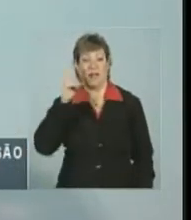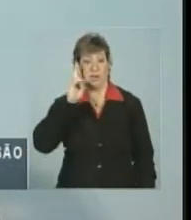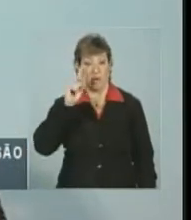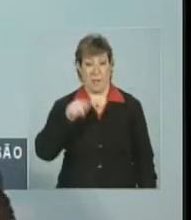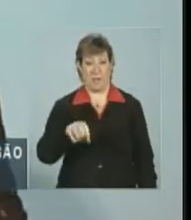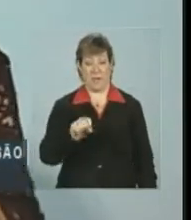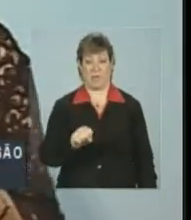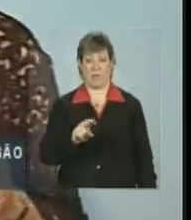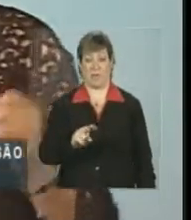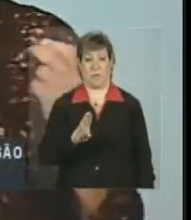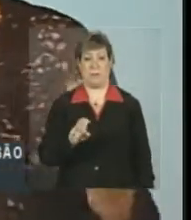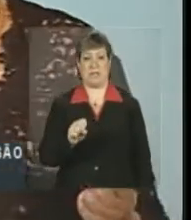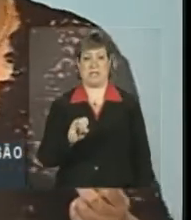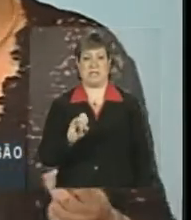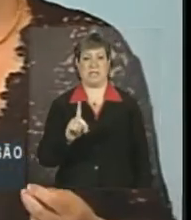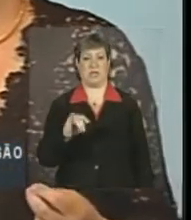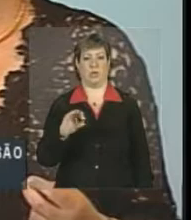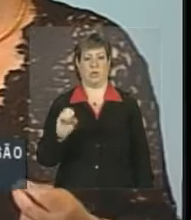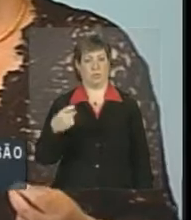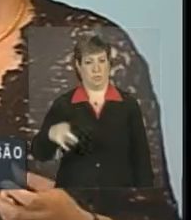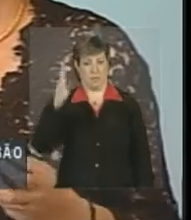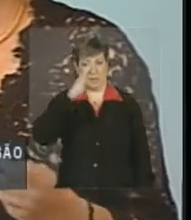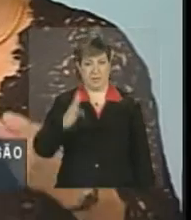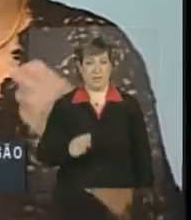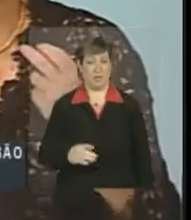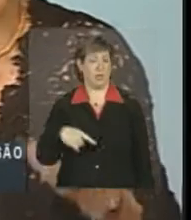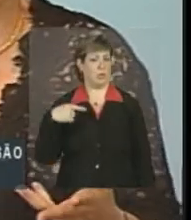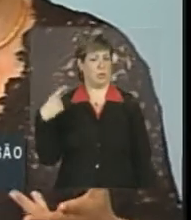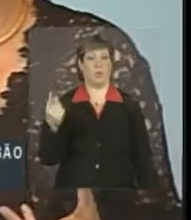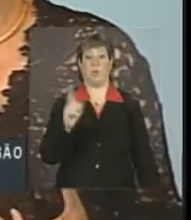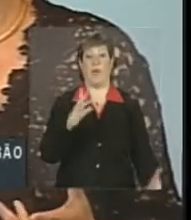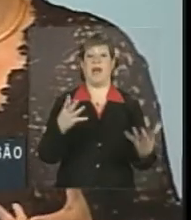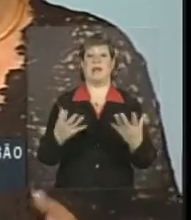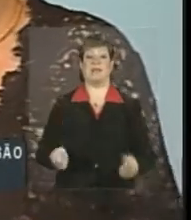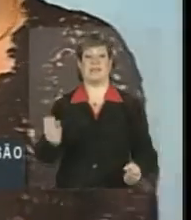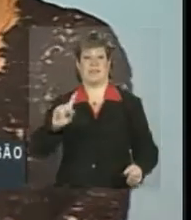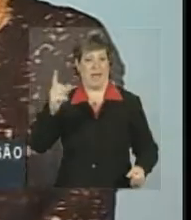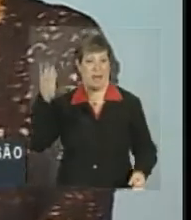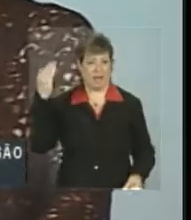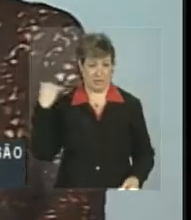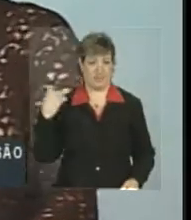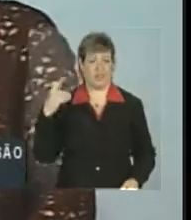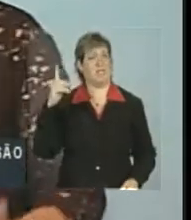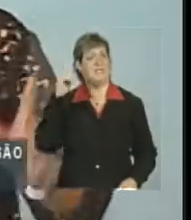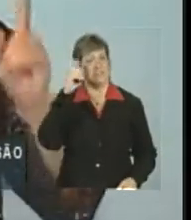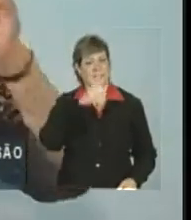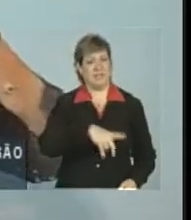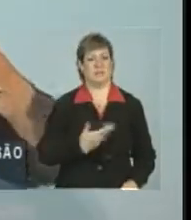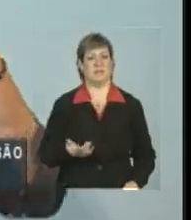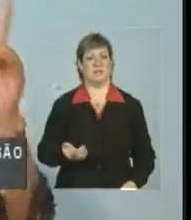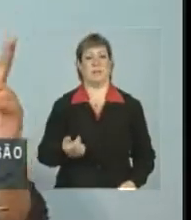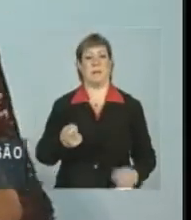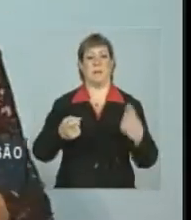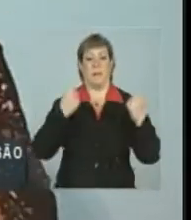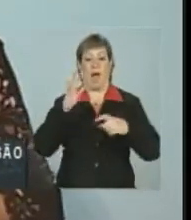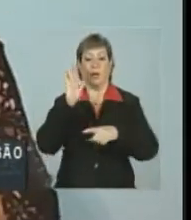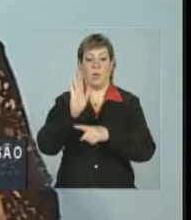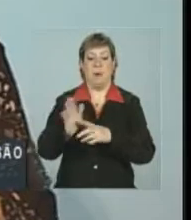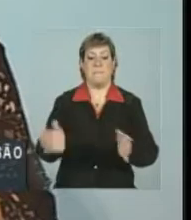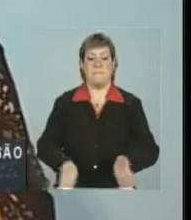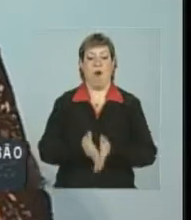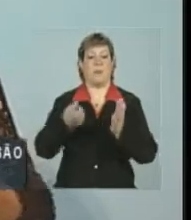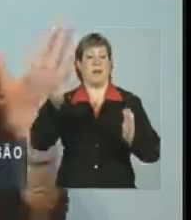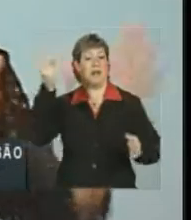era algo tabu, não era aceitável. E era impossível